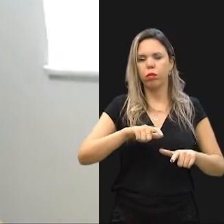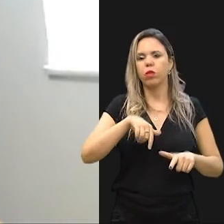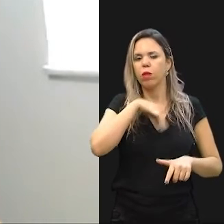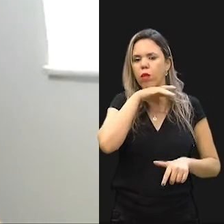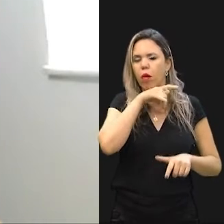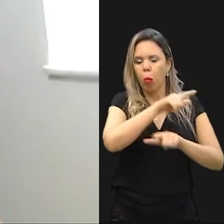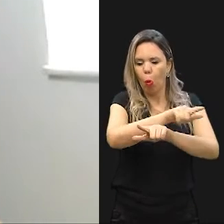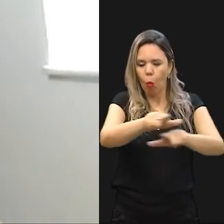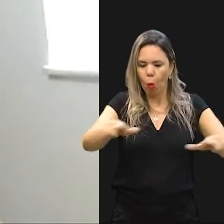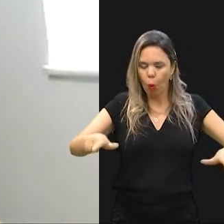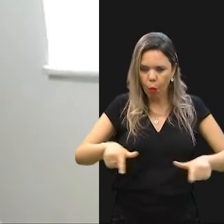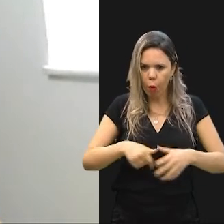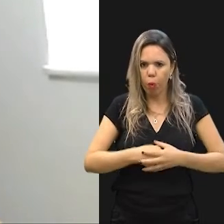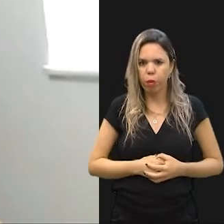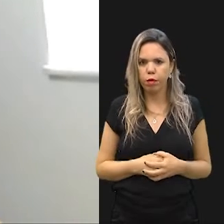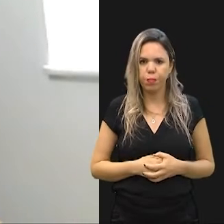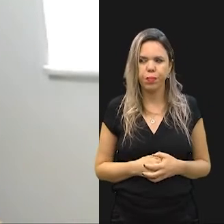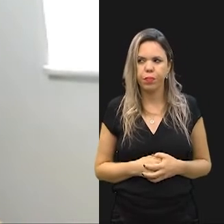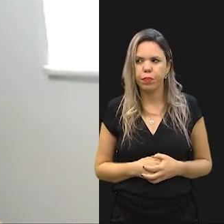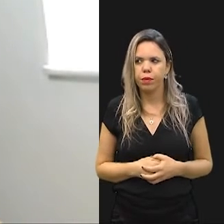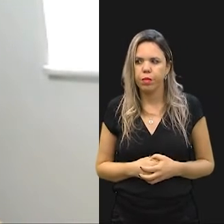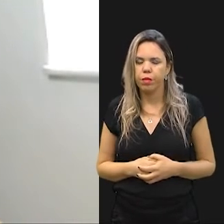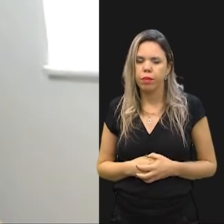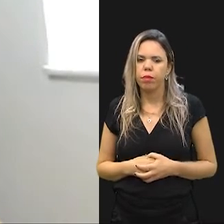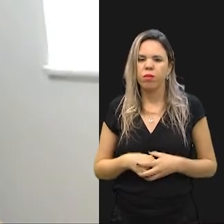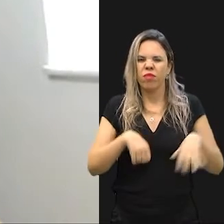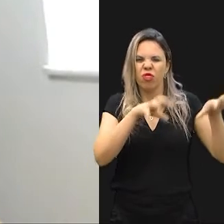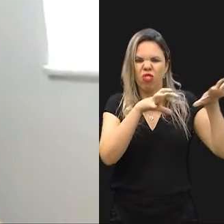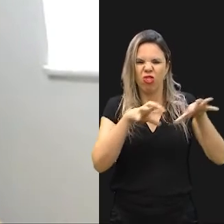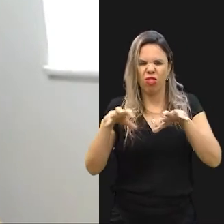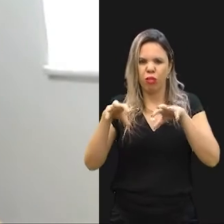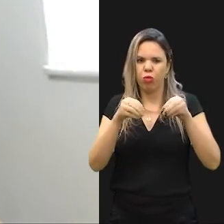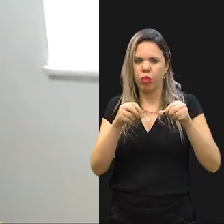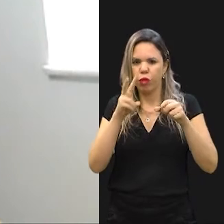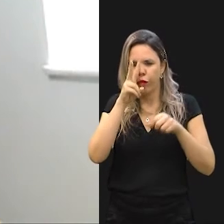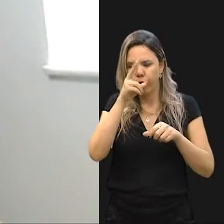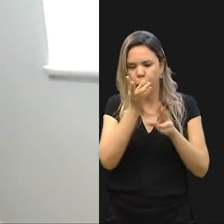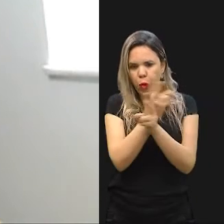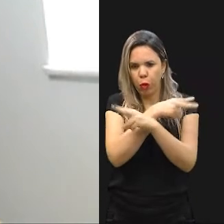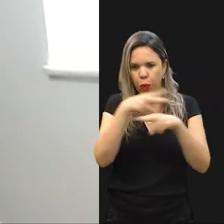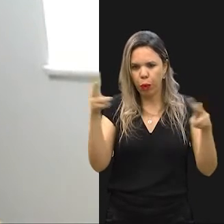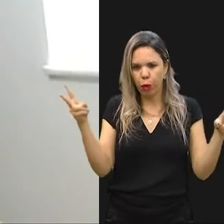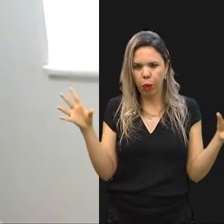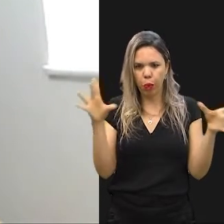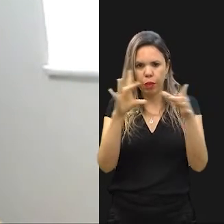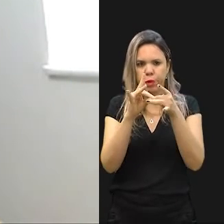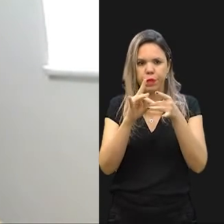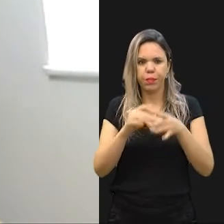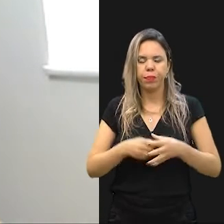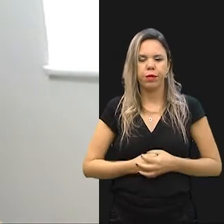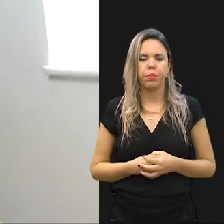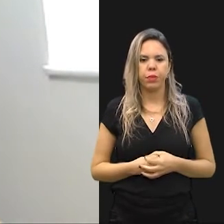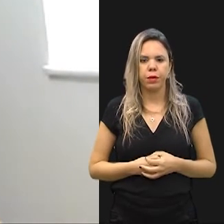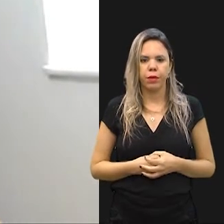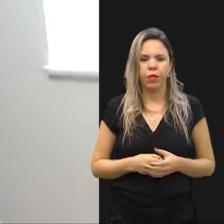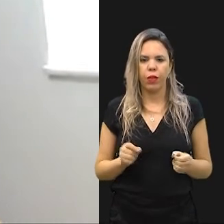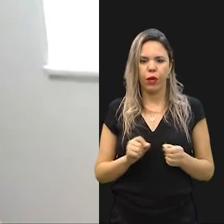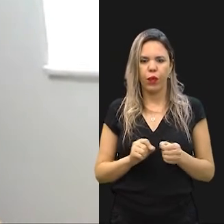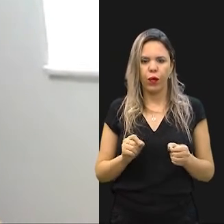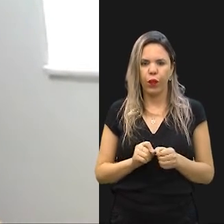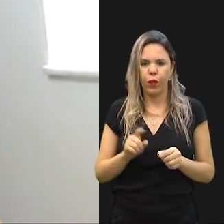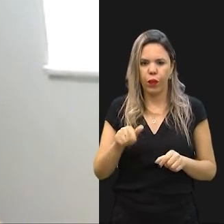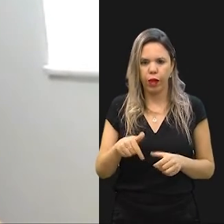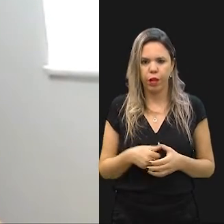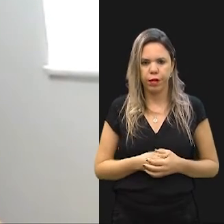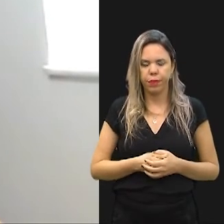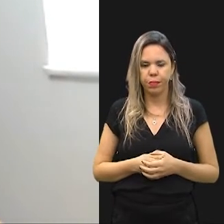áridas, semiáridas, que as tempestades, os fortes ventos associados às tempestades, então fazem